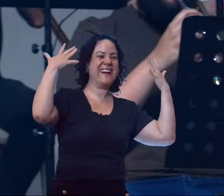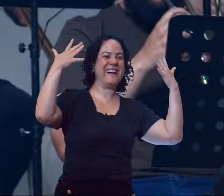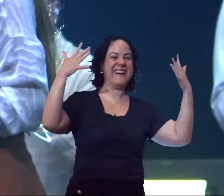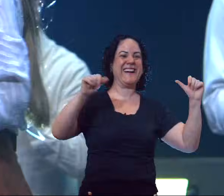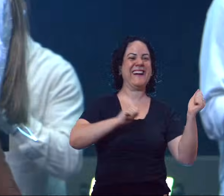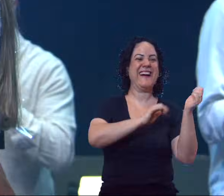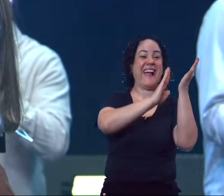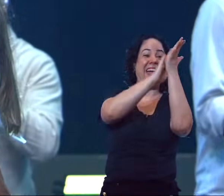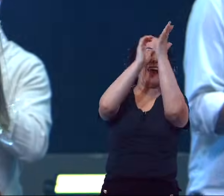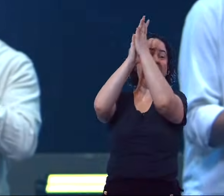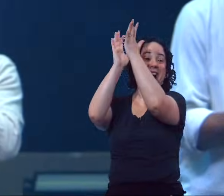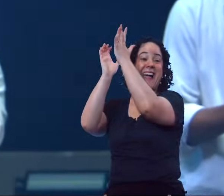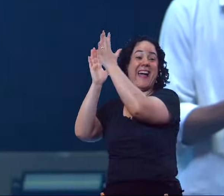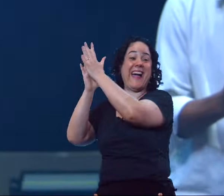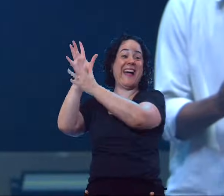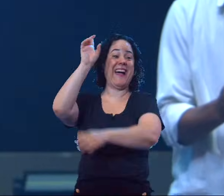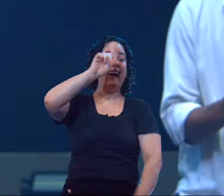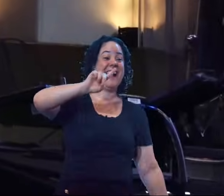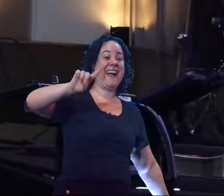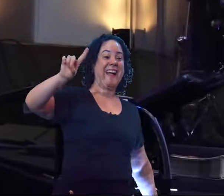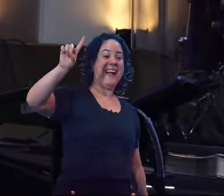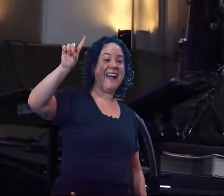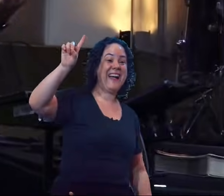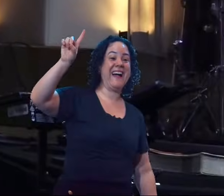Deus. Louvemos a